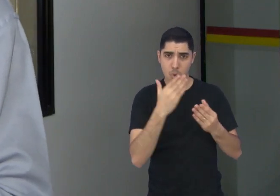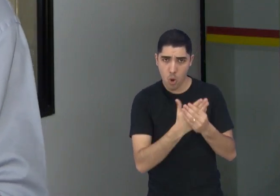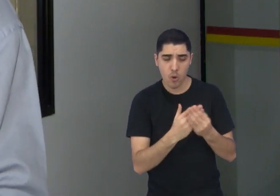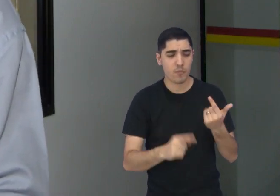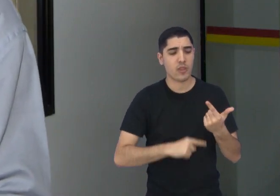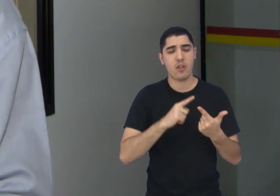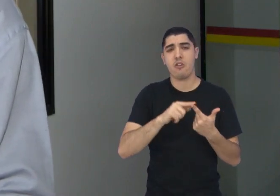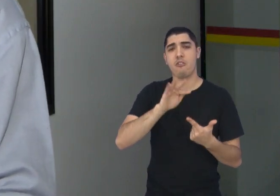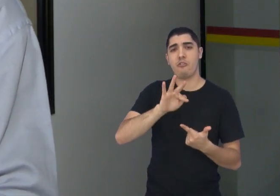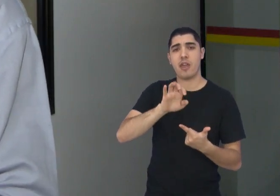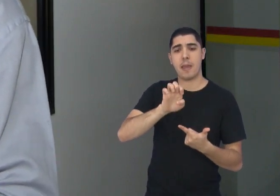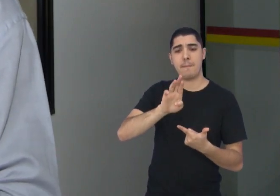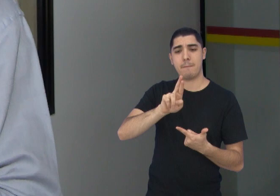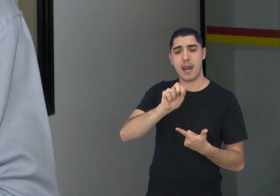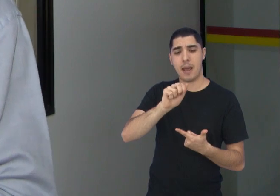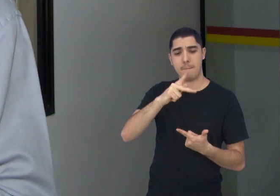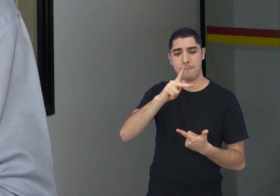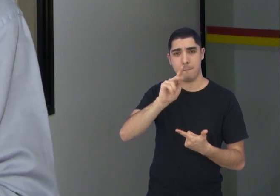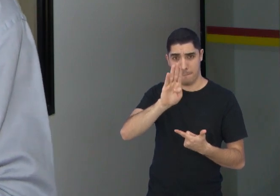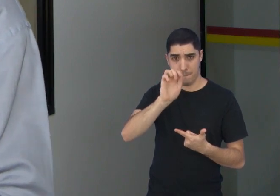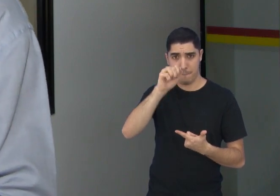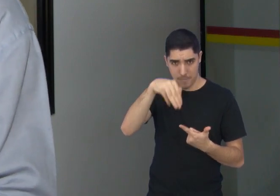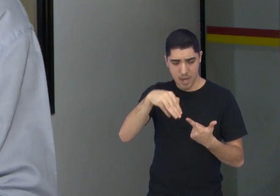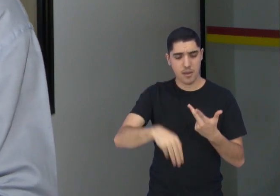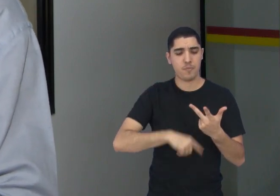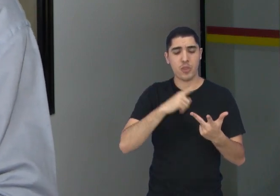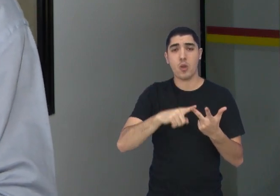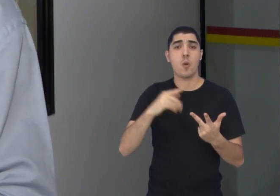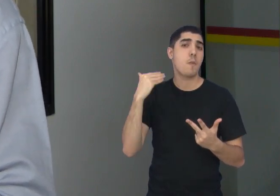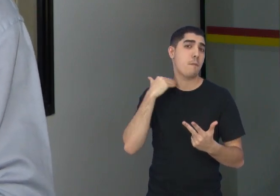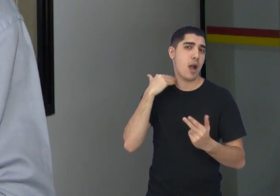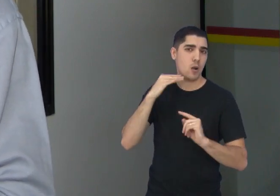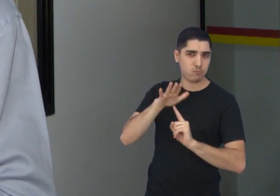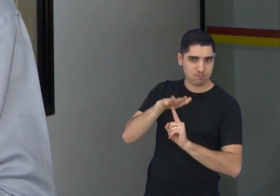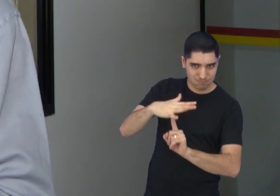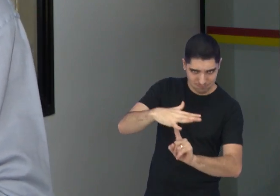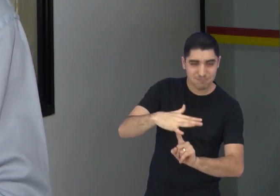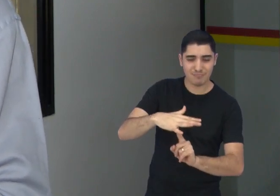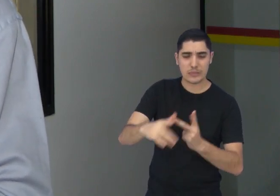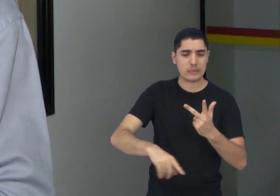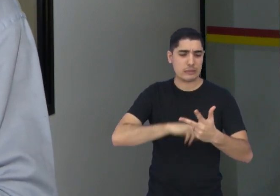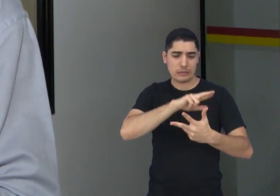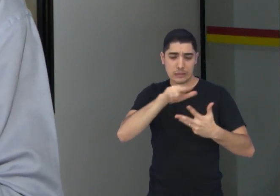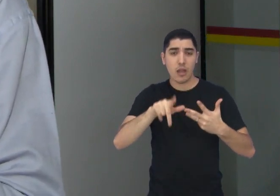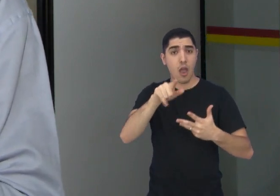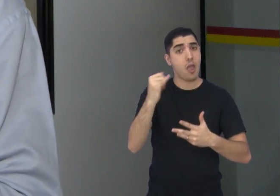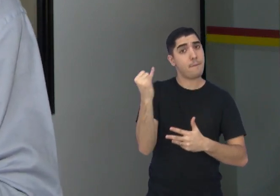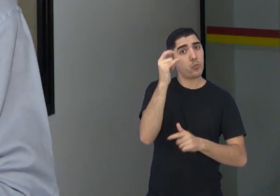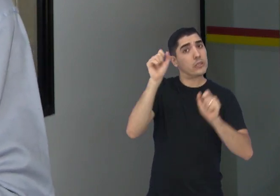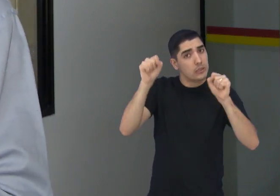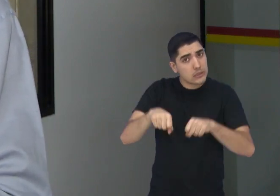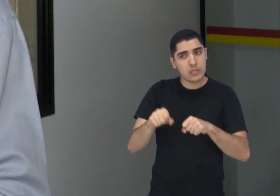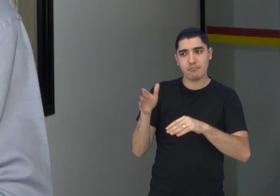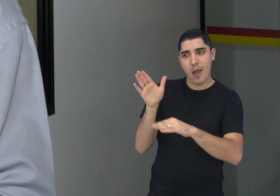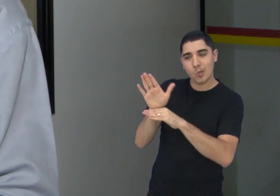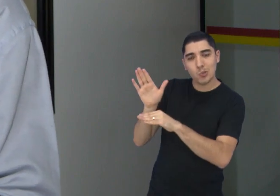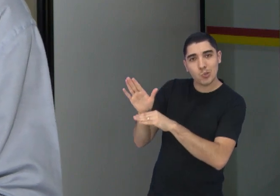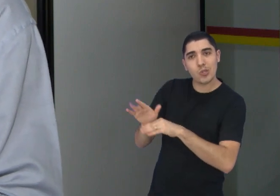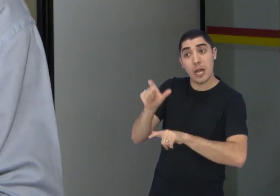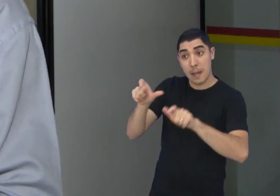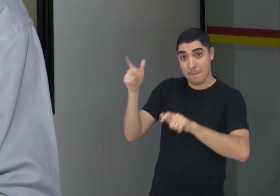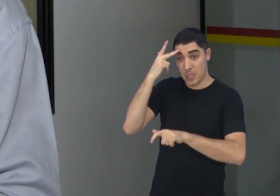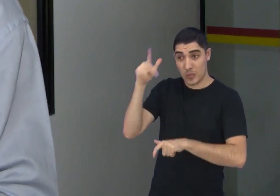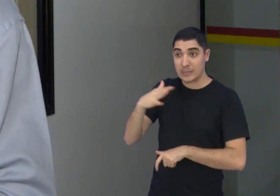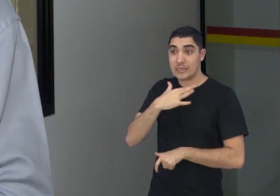Febraban, o Banco Central se unindo para que tenha esse mutirão no mês de novembro é de suma importância, tanto para quem está